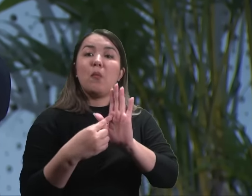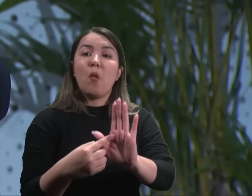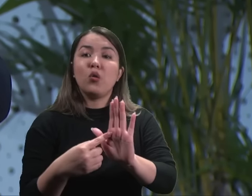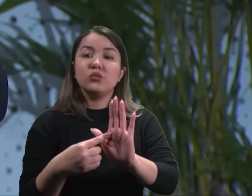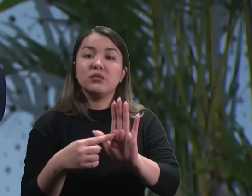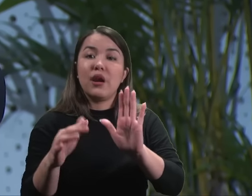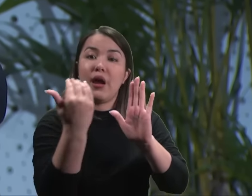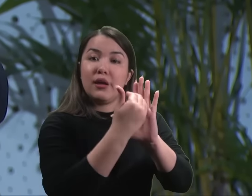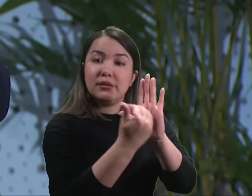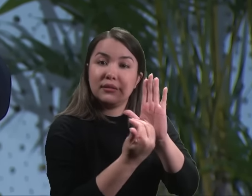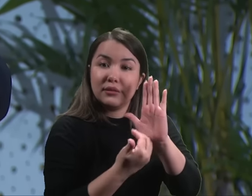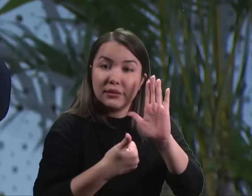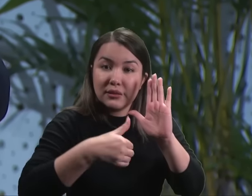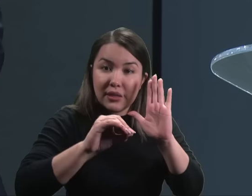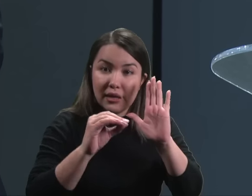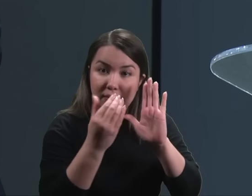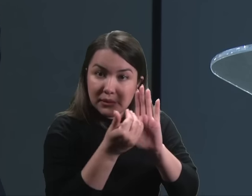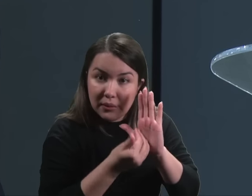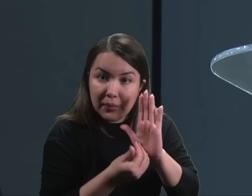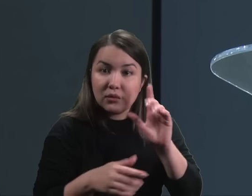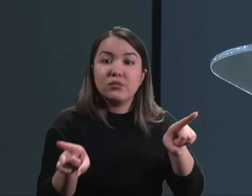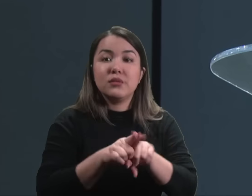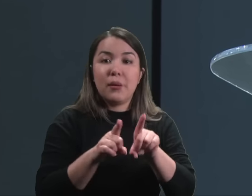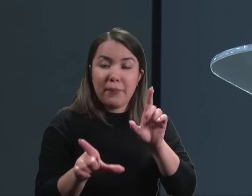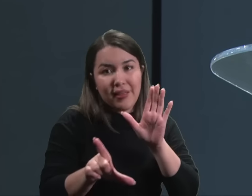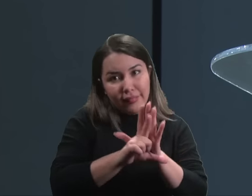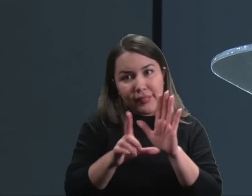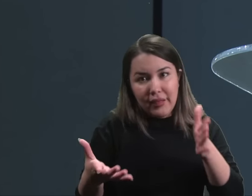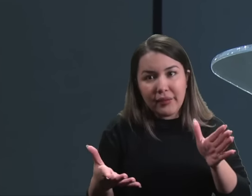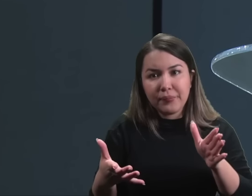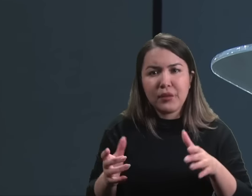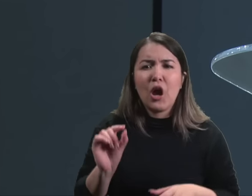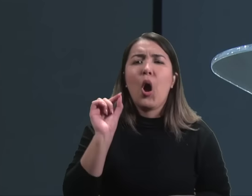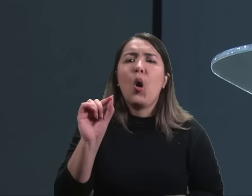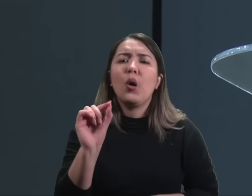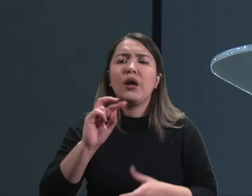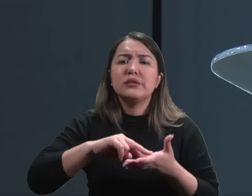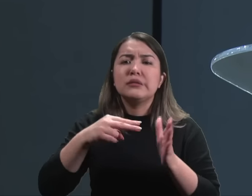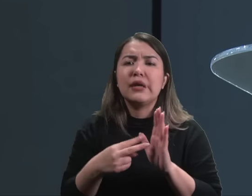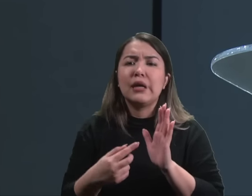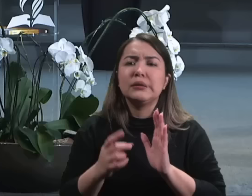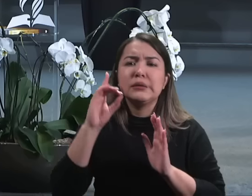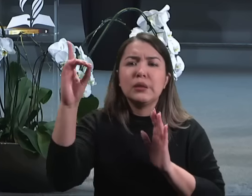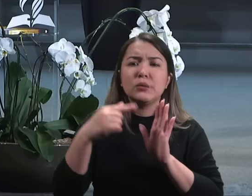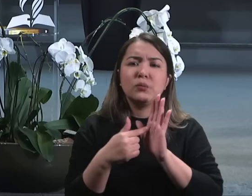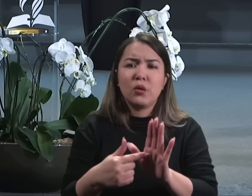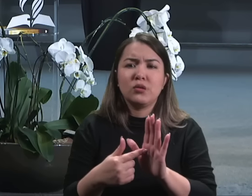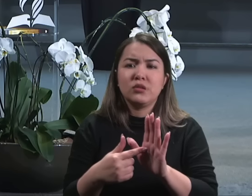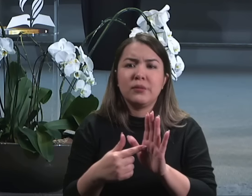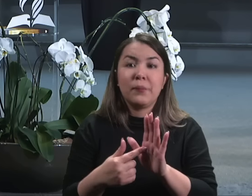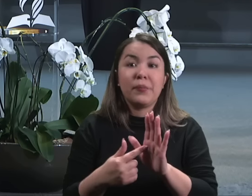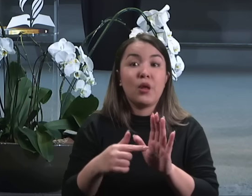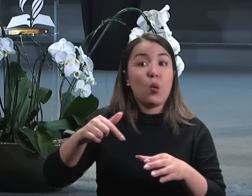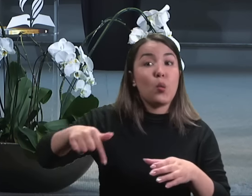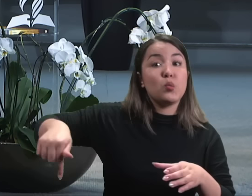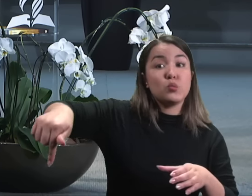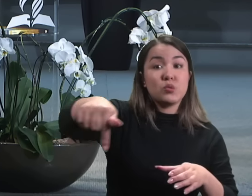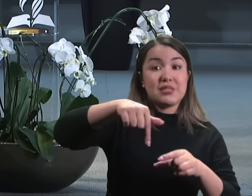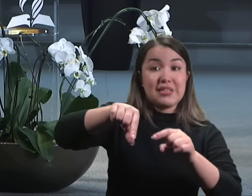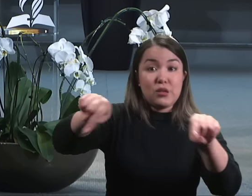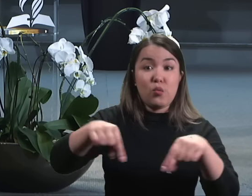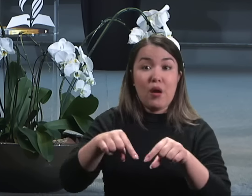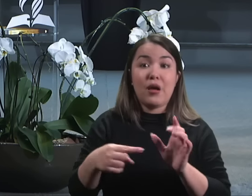qual é o significado do Santuário da Lei Quando Deus revela para Moisés no monte o Santuário revela a